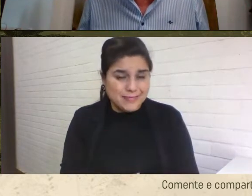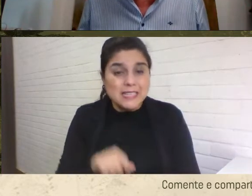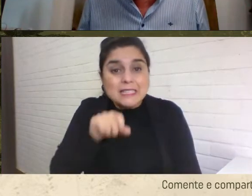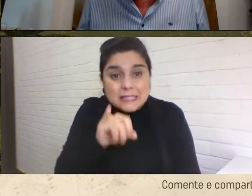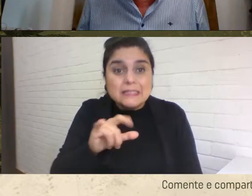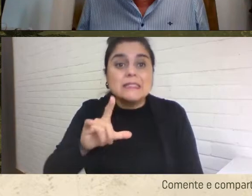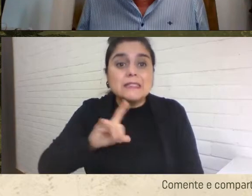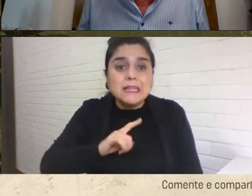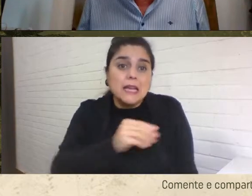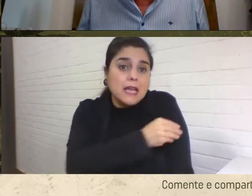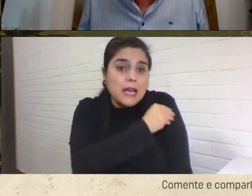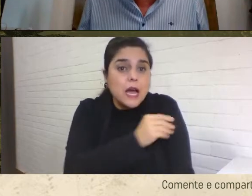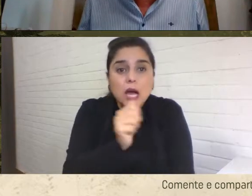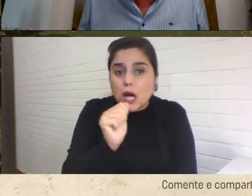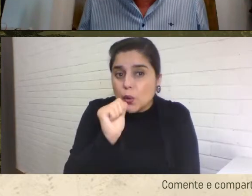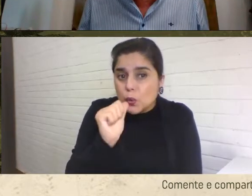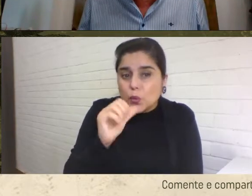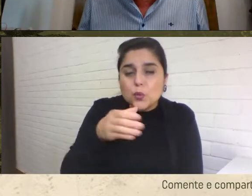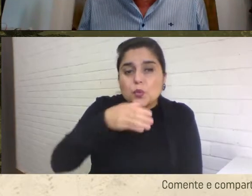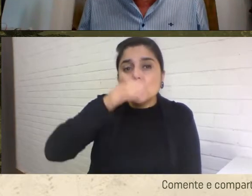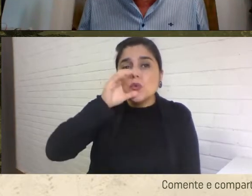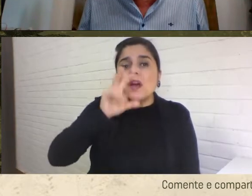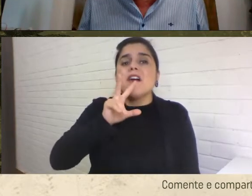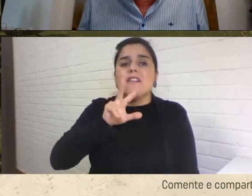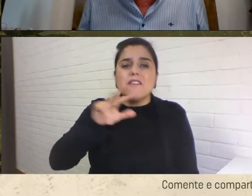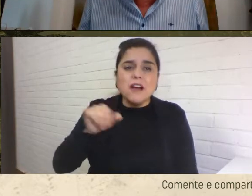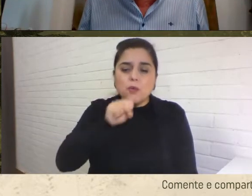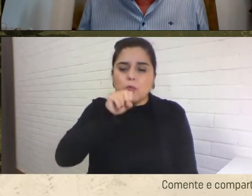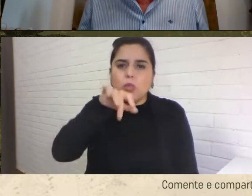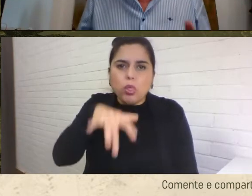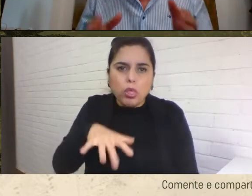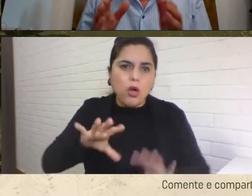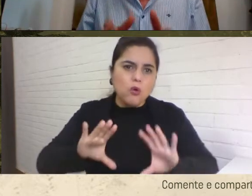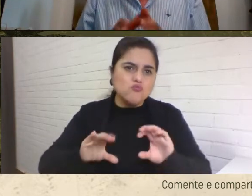alcoólicas, alguém vai vomitar o sofá.